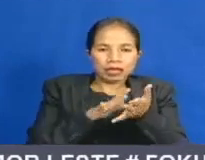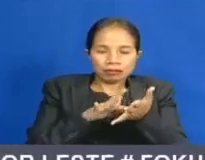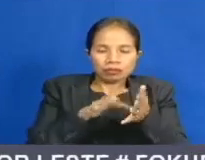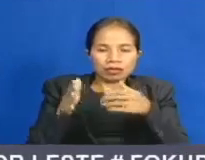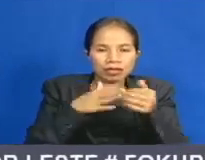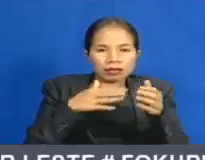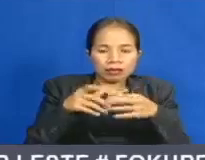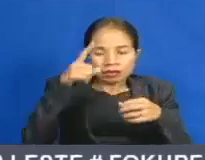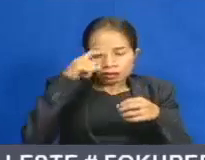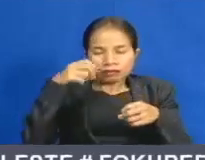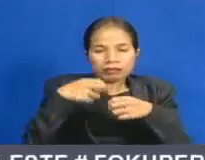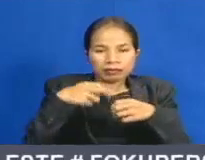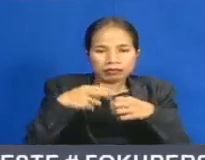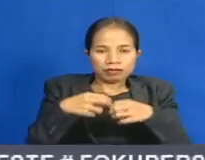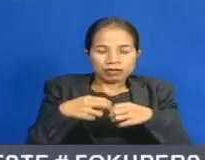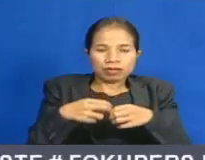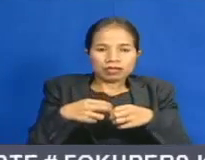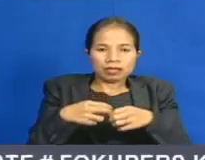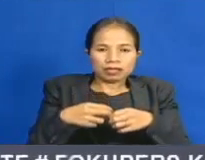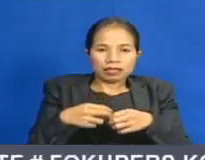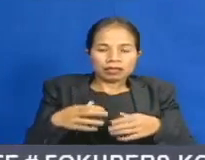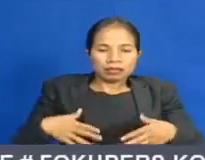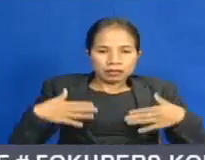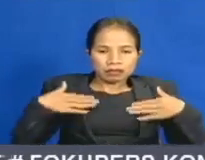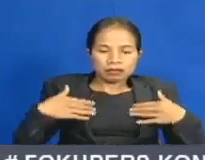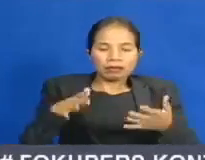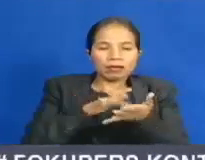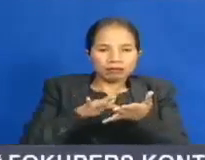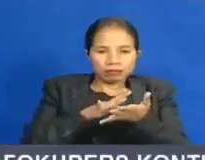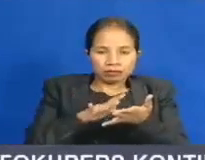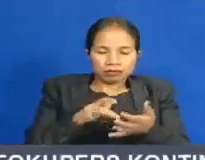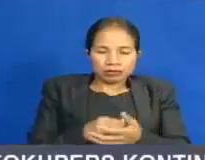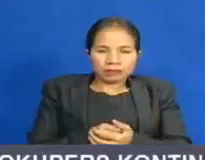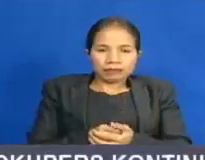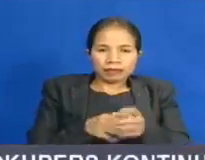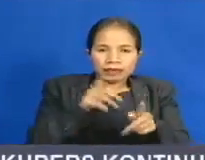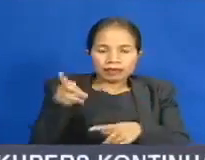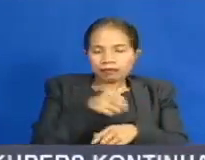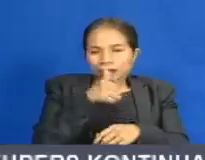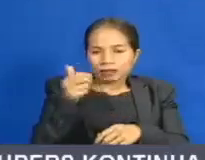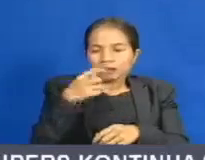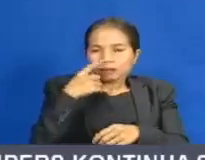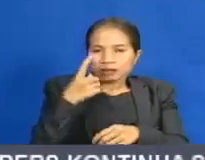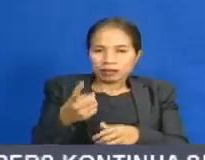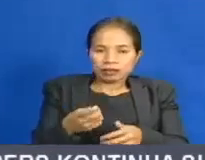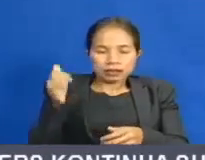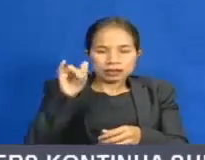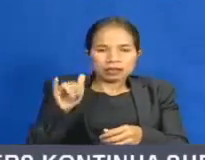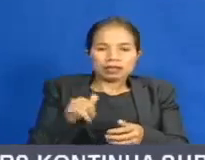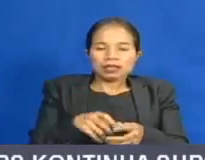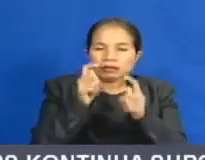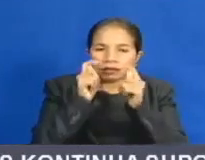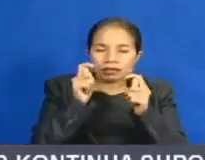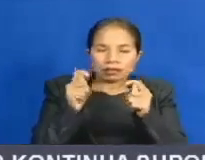tamba bele hamoso risco resistência ka imunidade ba antibiótica. Sida da umbalung mos dehang, sida ba consulta